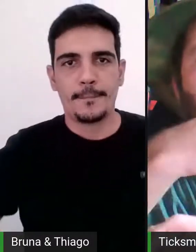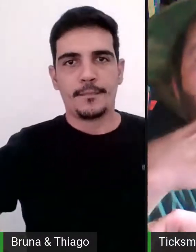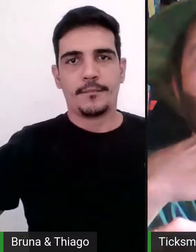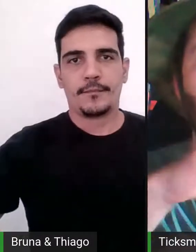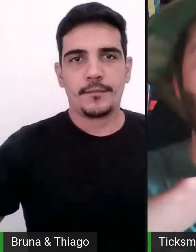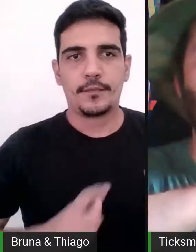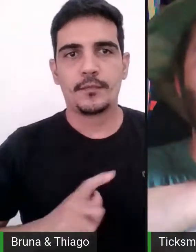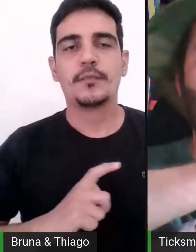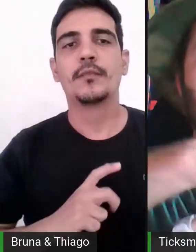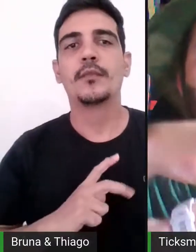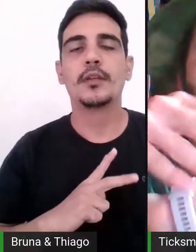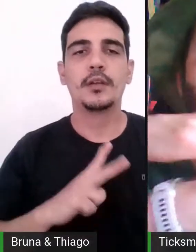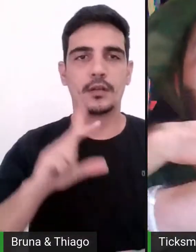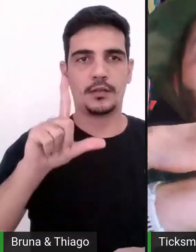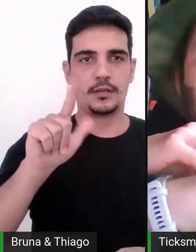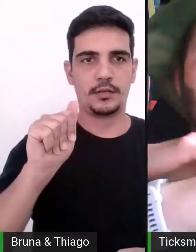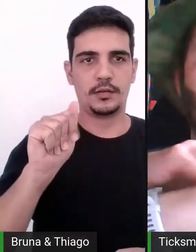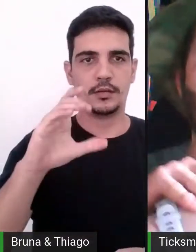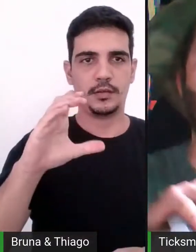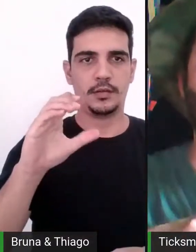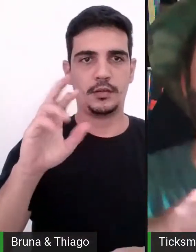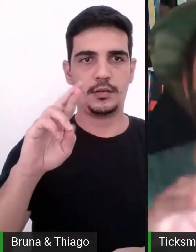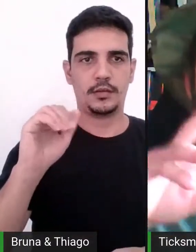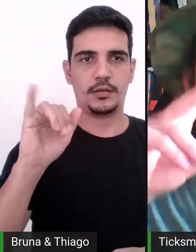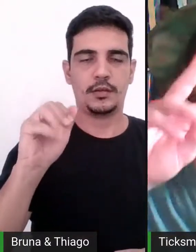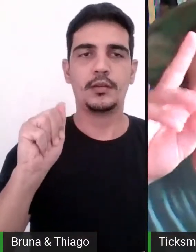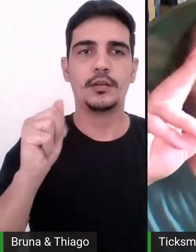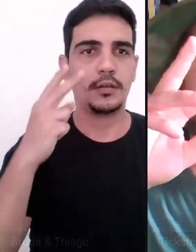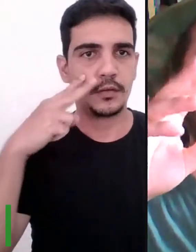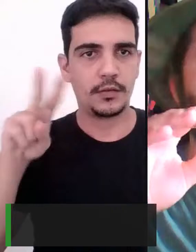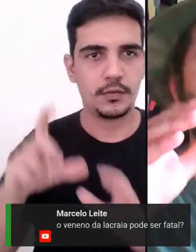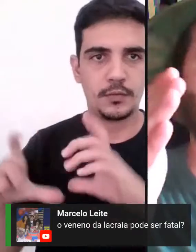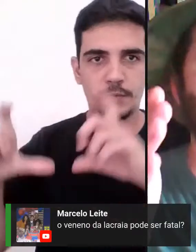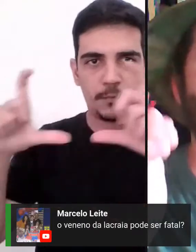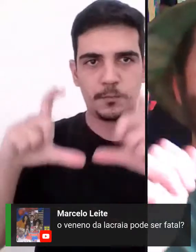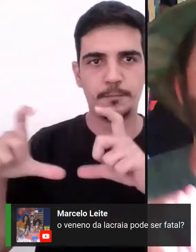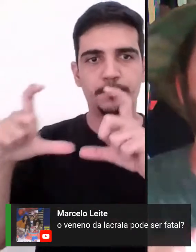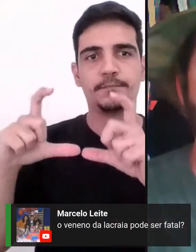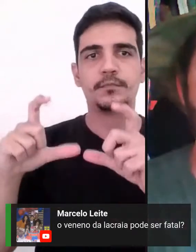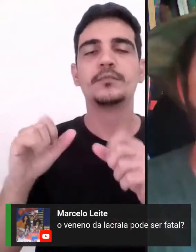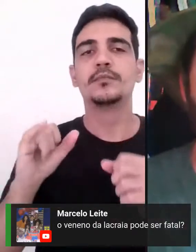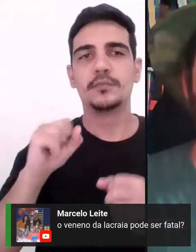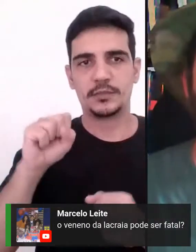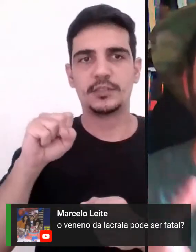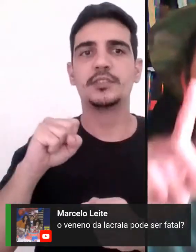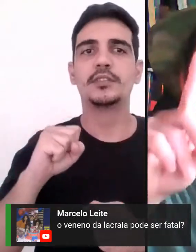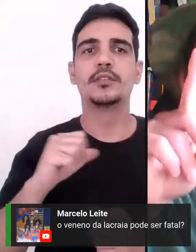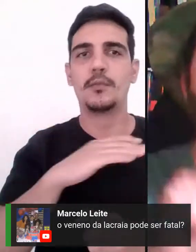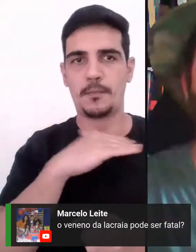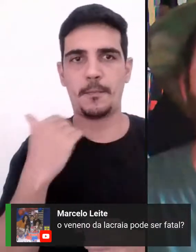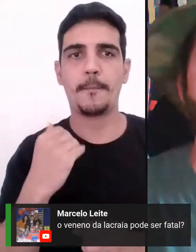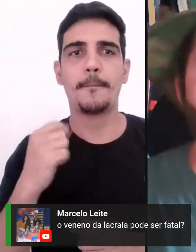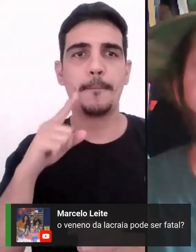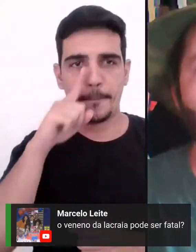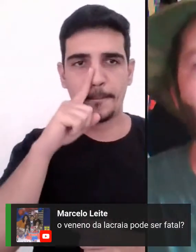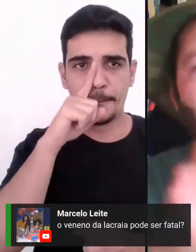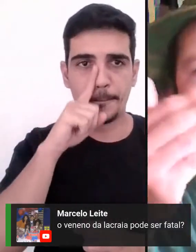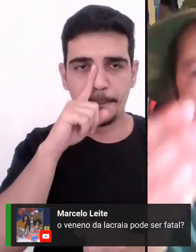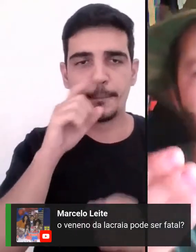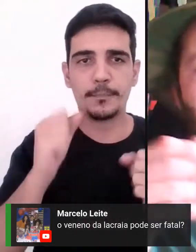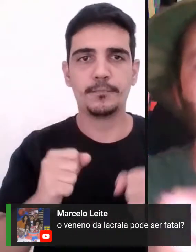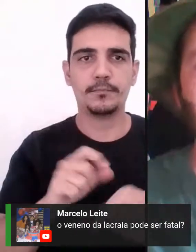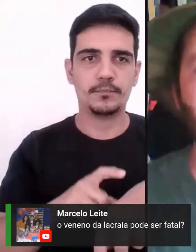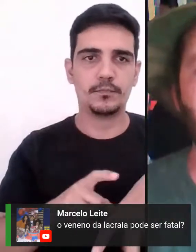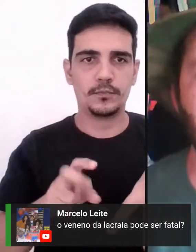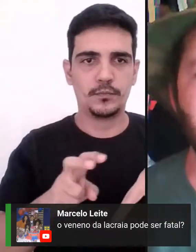local vai ter muita dor, pode ter uma necrose no local, semelhante ao acidente com jararaca, e já tem relatos de óbito, como